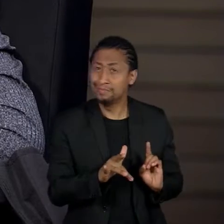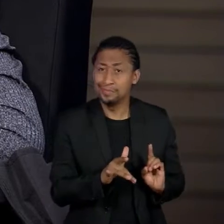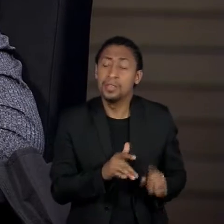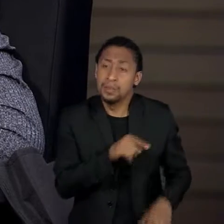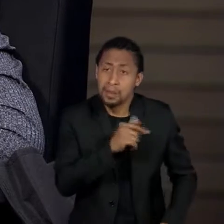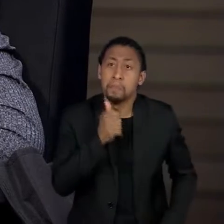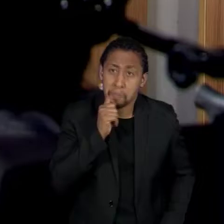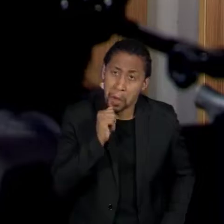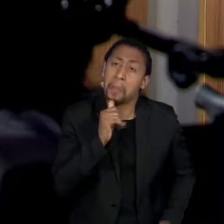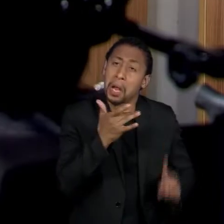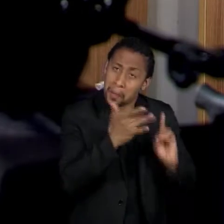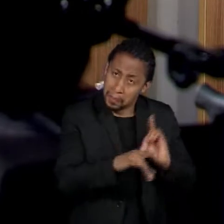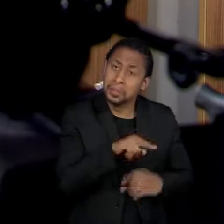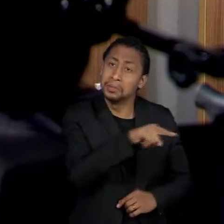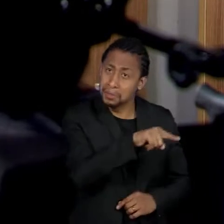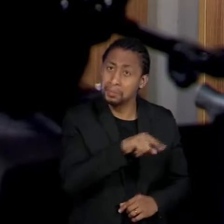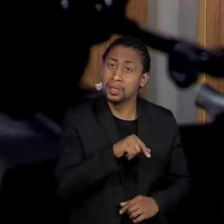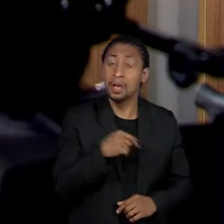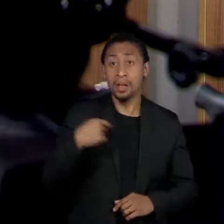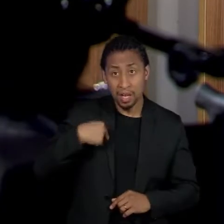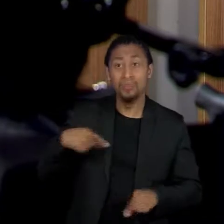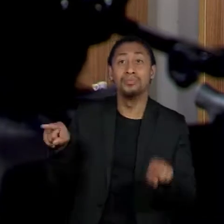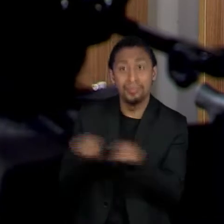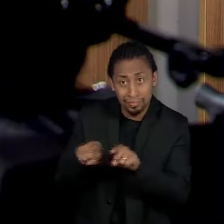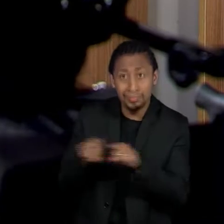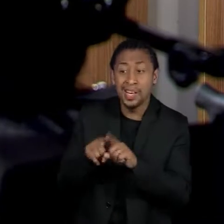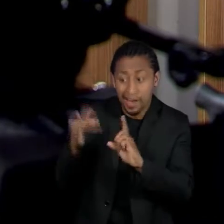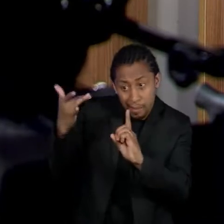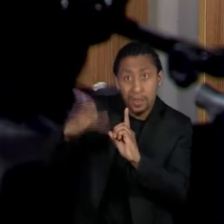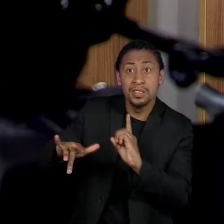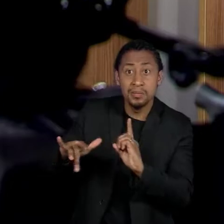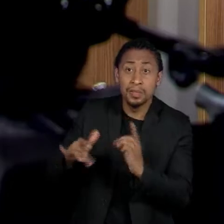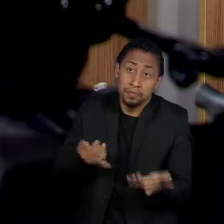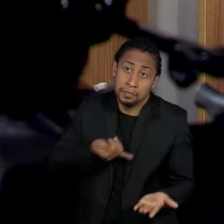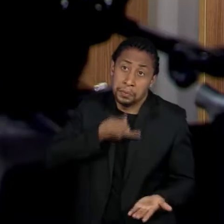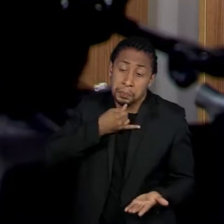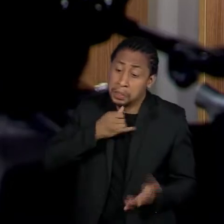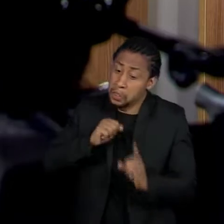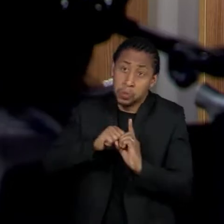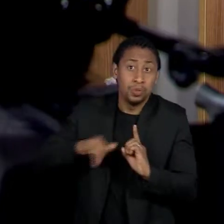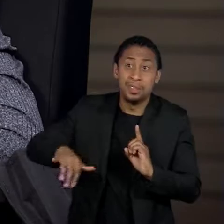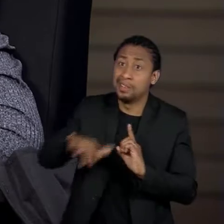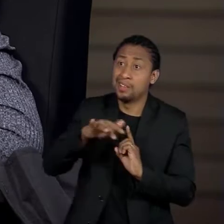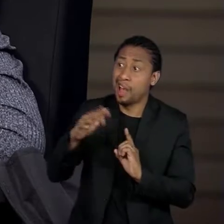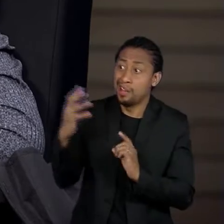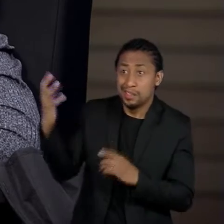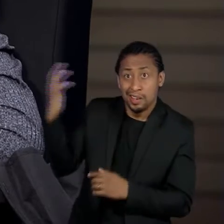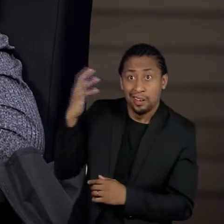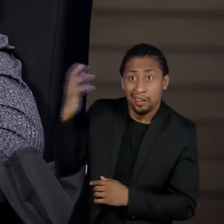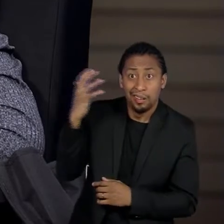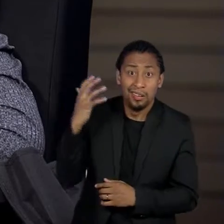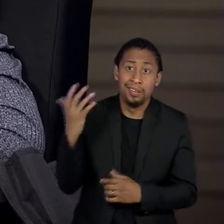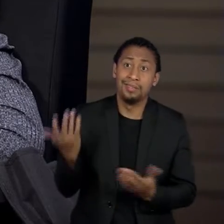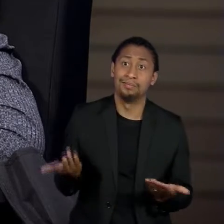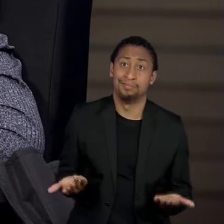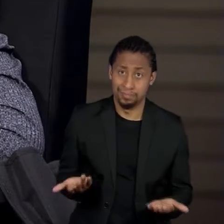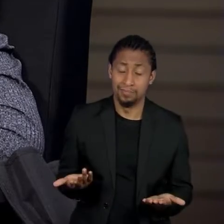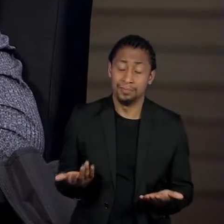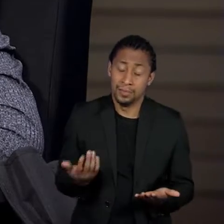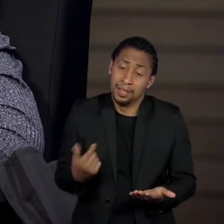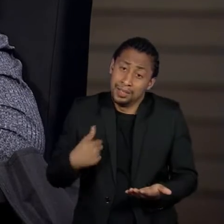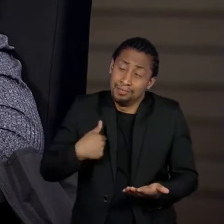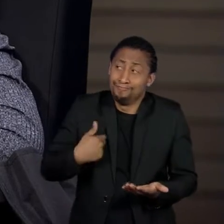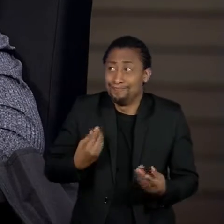também. Eu vivo numa sociedade estruturalmente capacitista. Então, eu posso incorrer ao